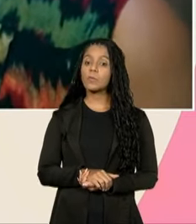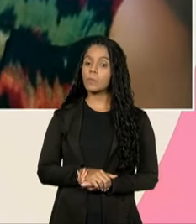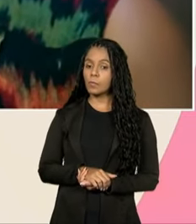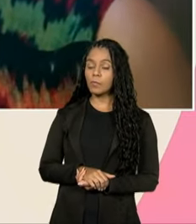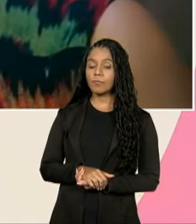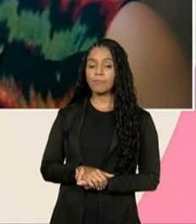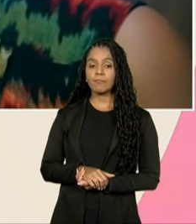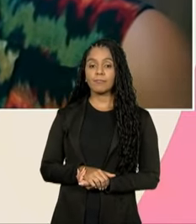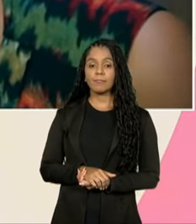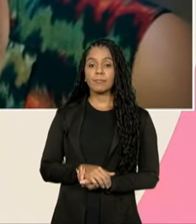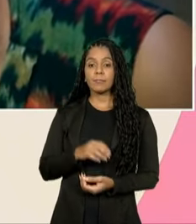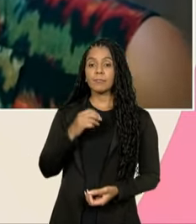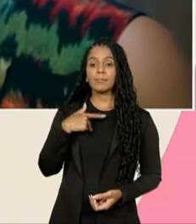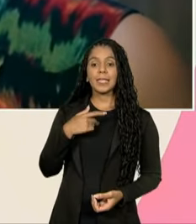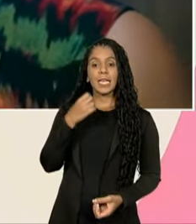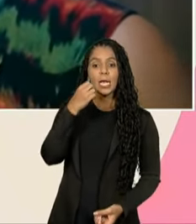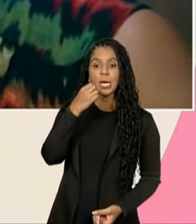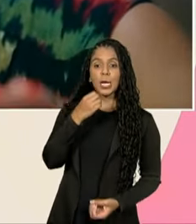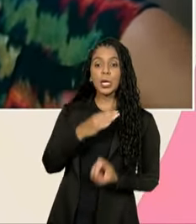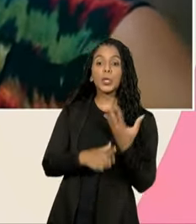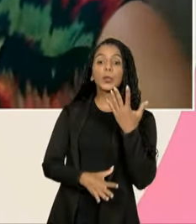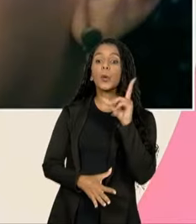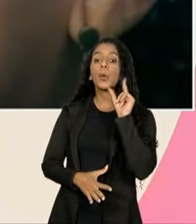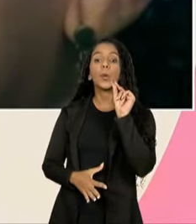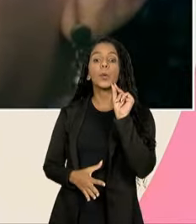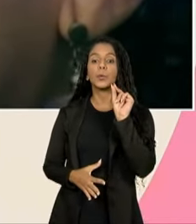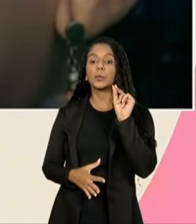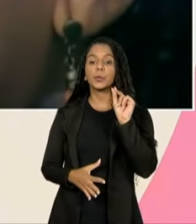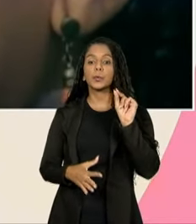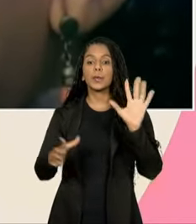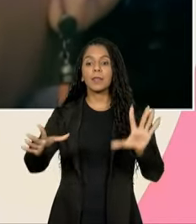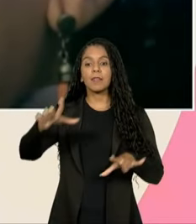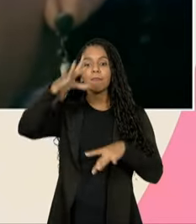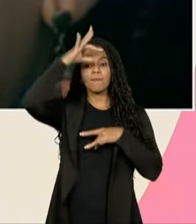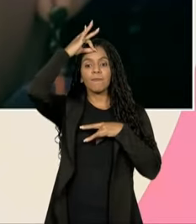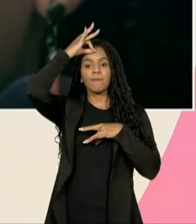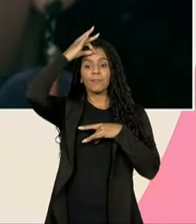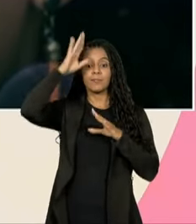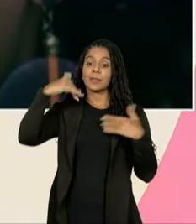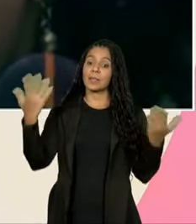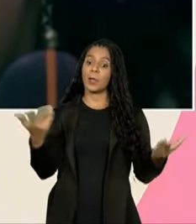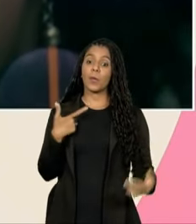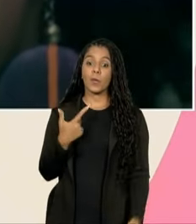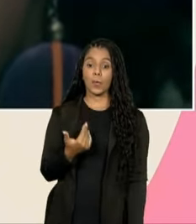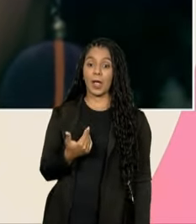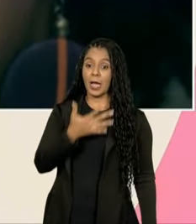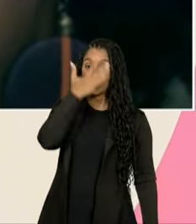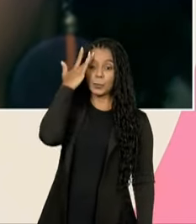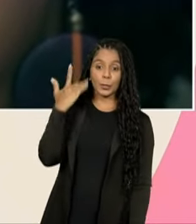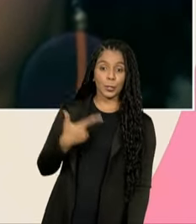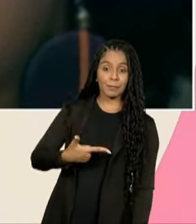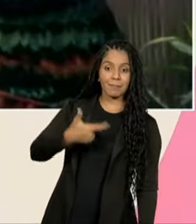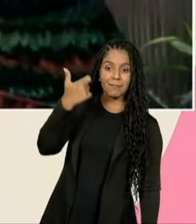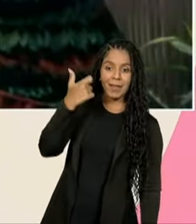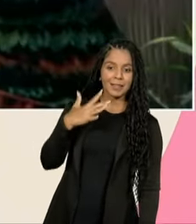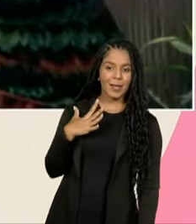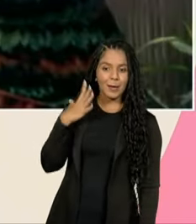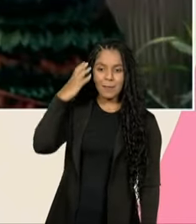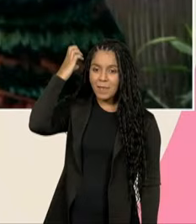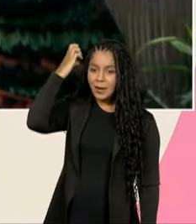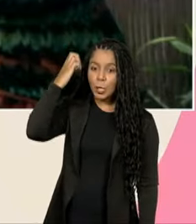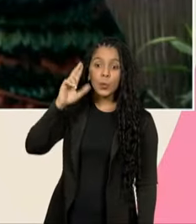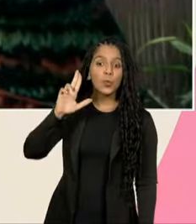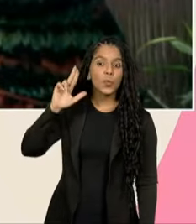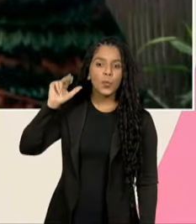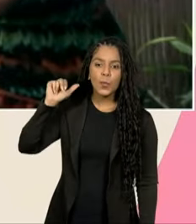criou-se uma imagem gigante, né? Aliás, os assassinos da Marielle nunca imaginaram que isso fosse acontecer. Nunca